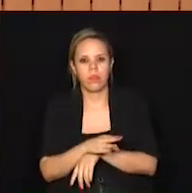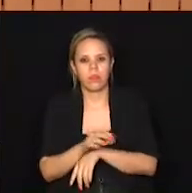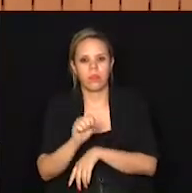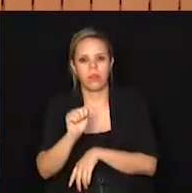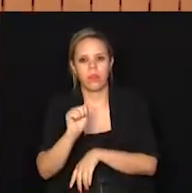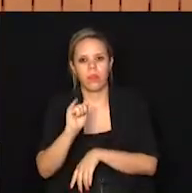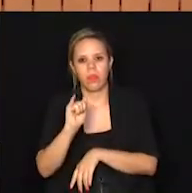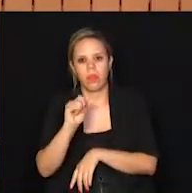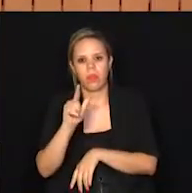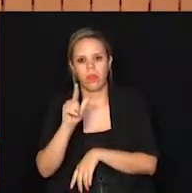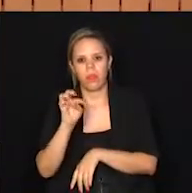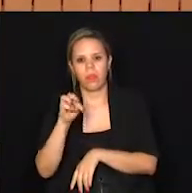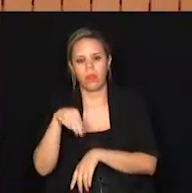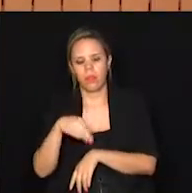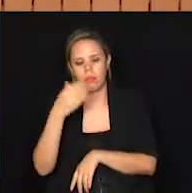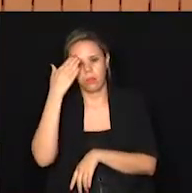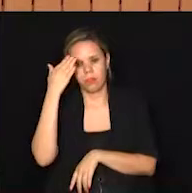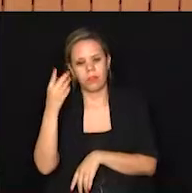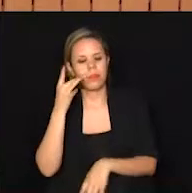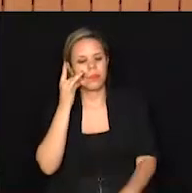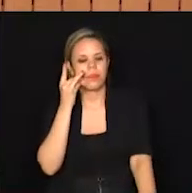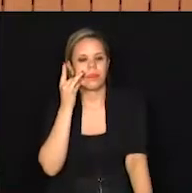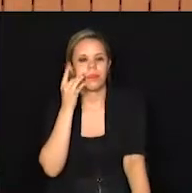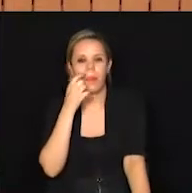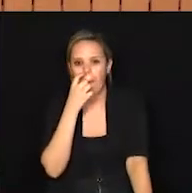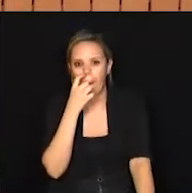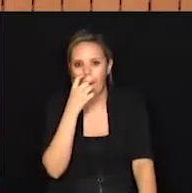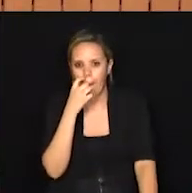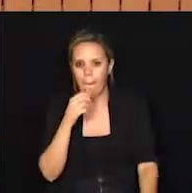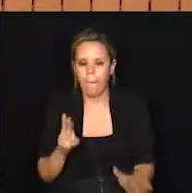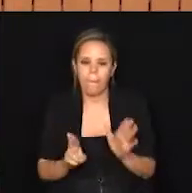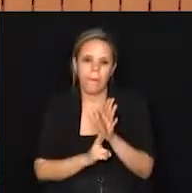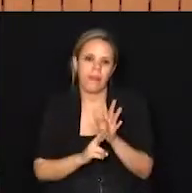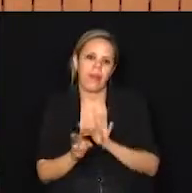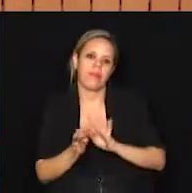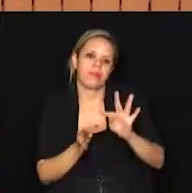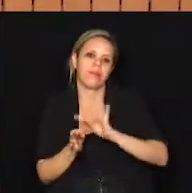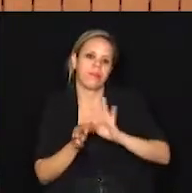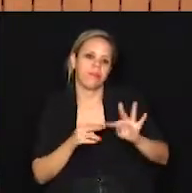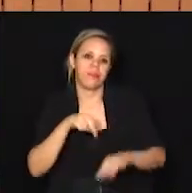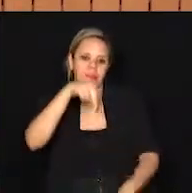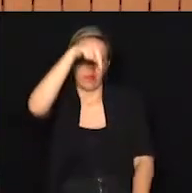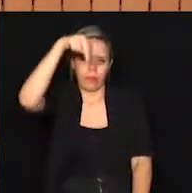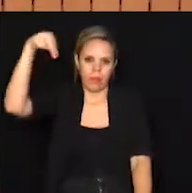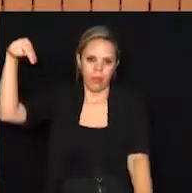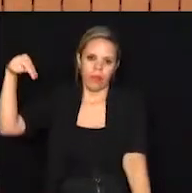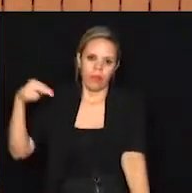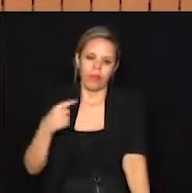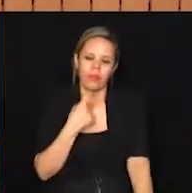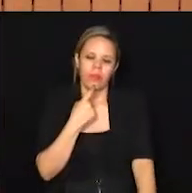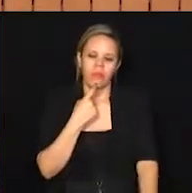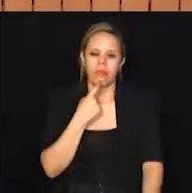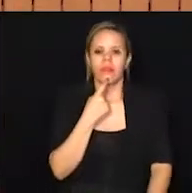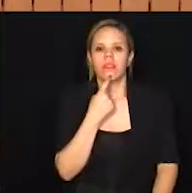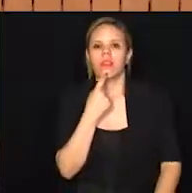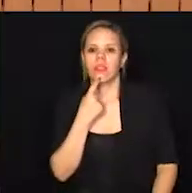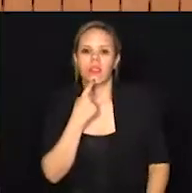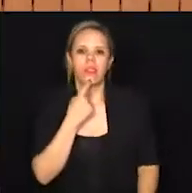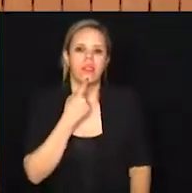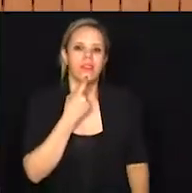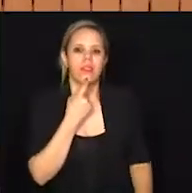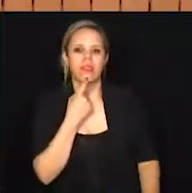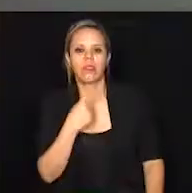vocês trazem em relação aos profissionais, né? Nós sabemos do que nós já sabemos o que nós